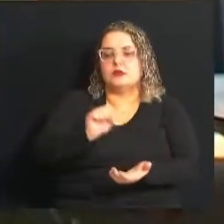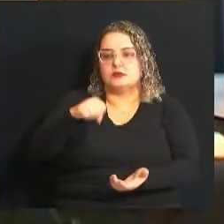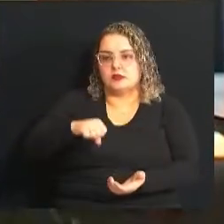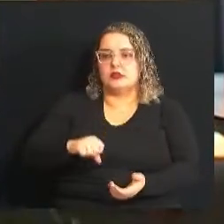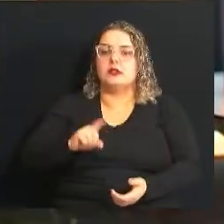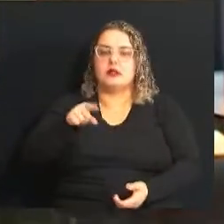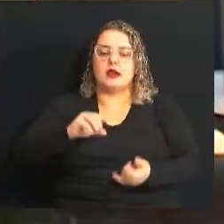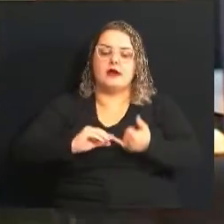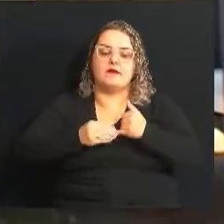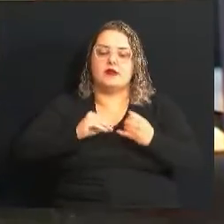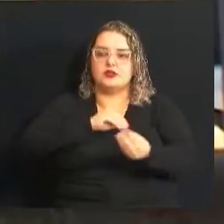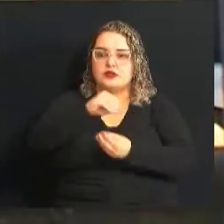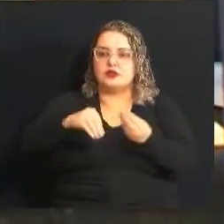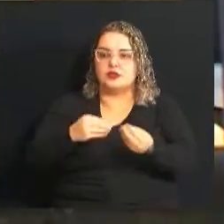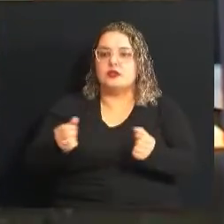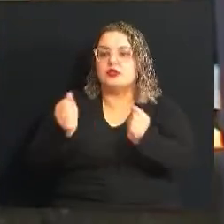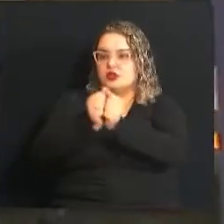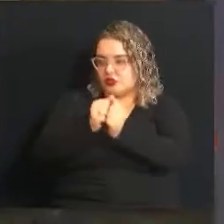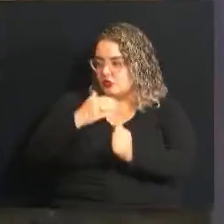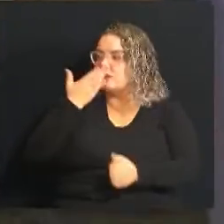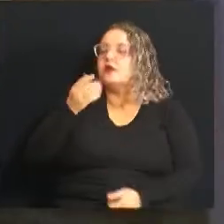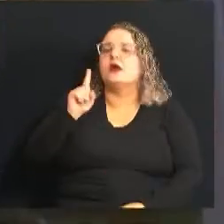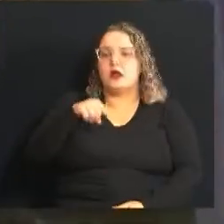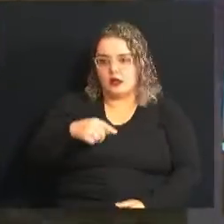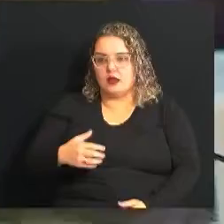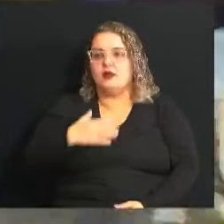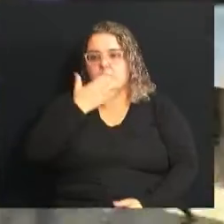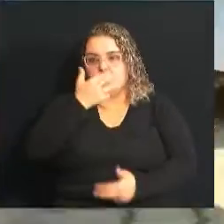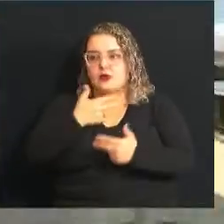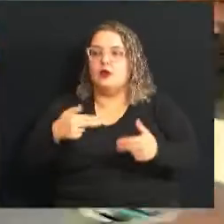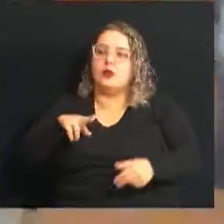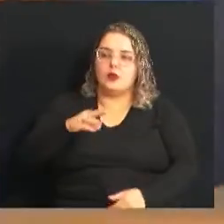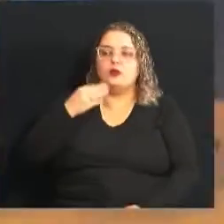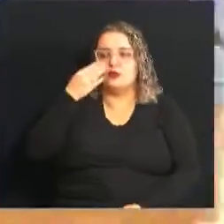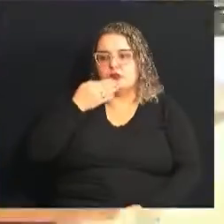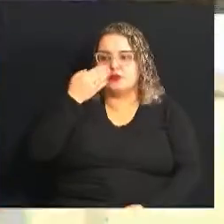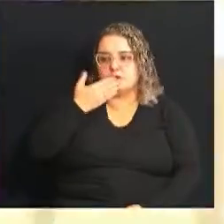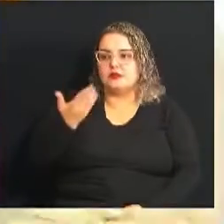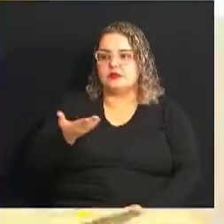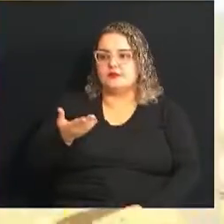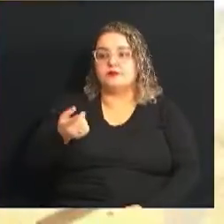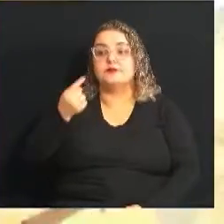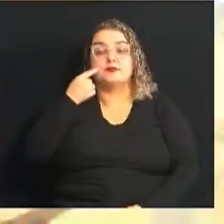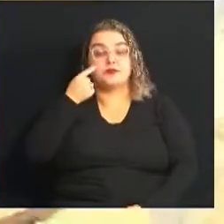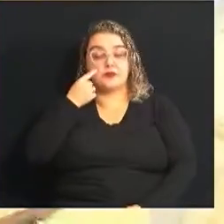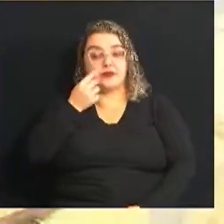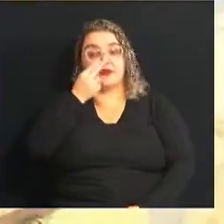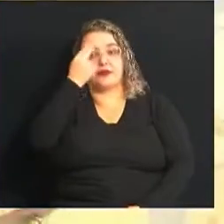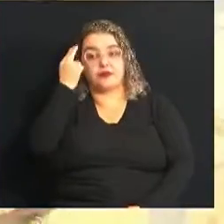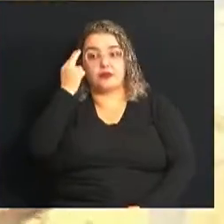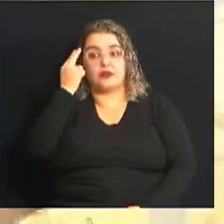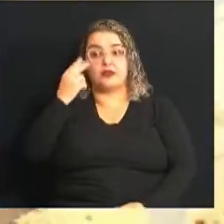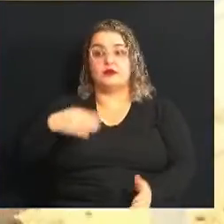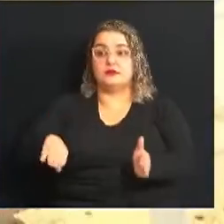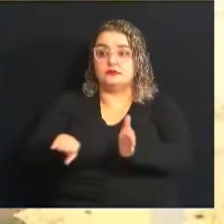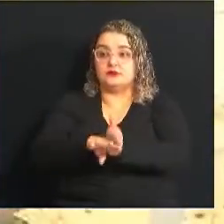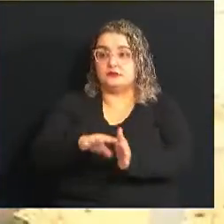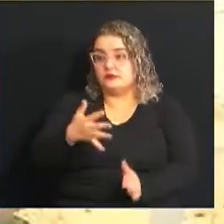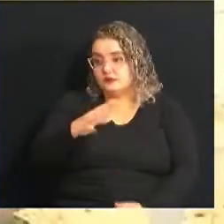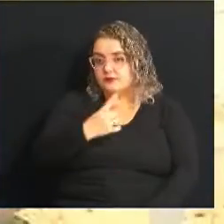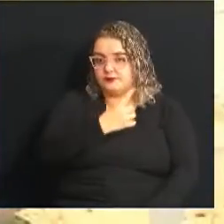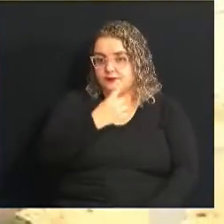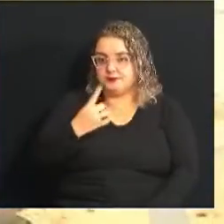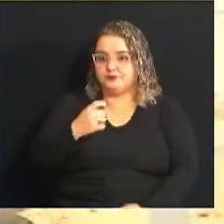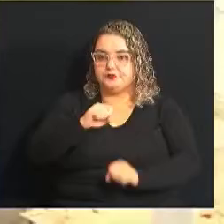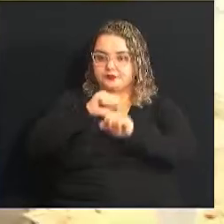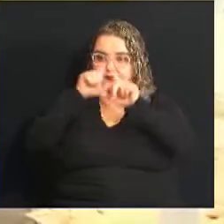E acompanha uma fruta. Acompanha uma fruta ou um doce. E olha só, Gabriel, a gente chegou aqui por volta das 11